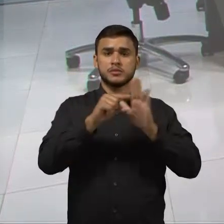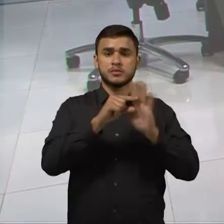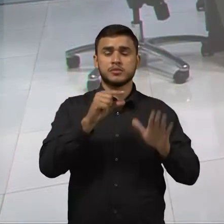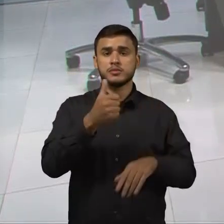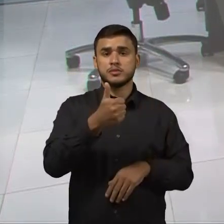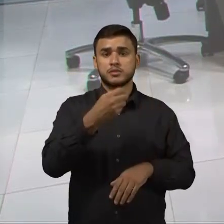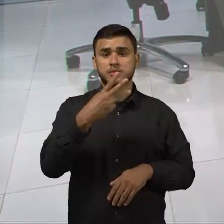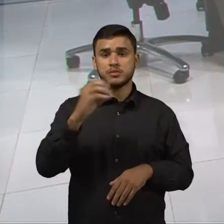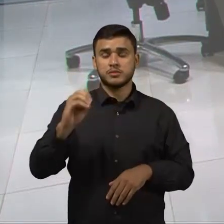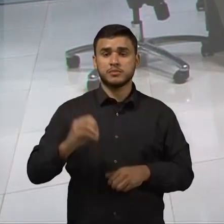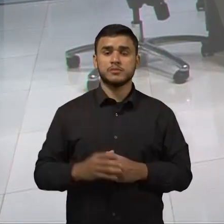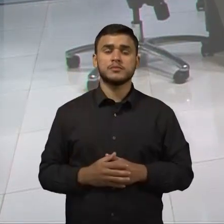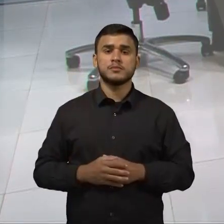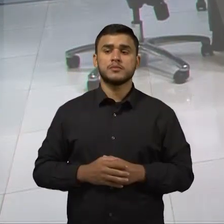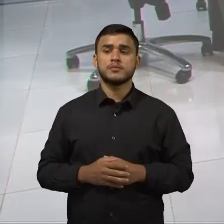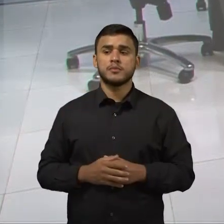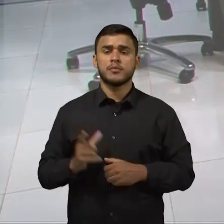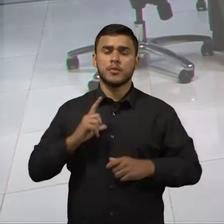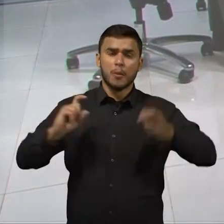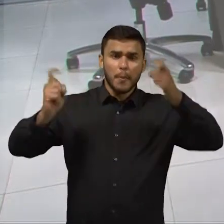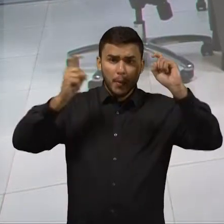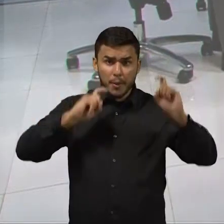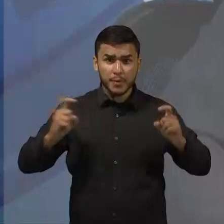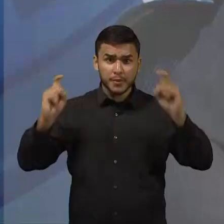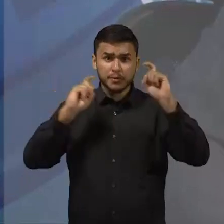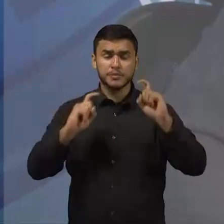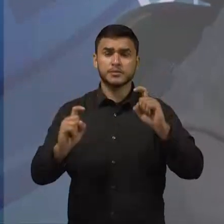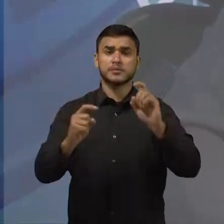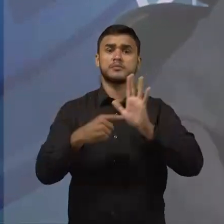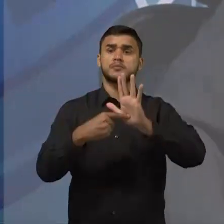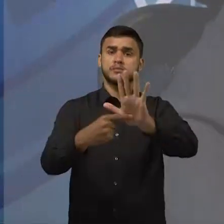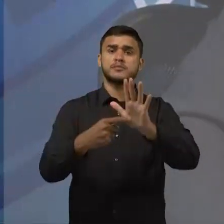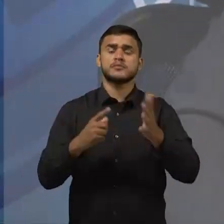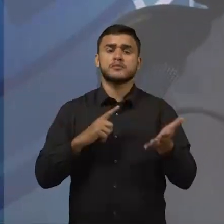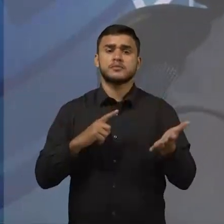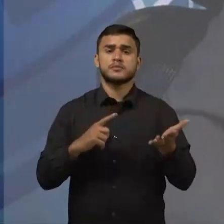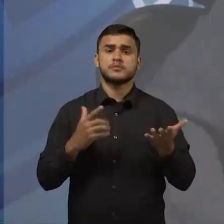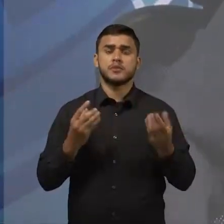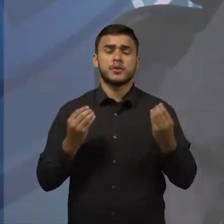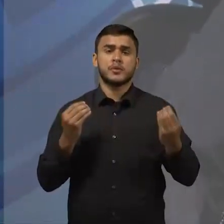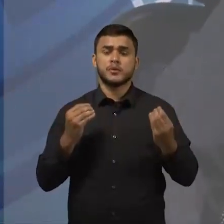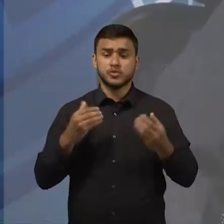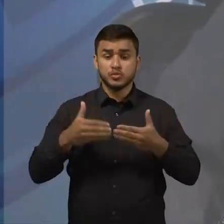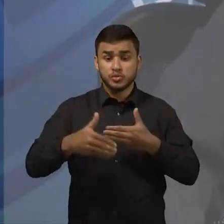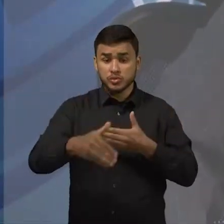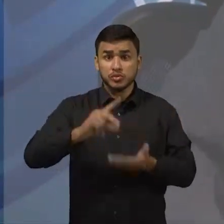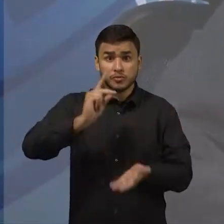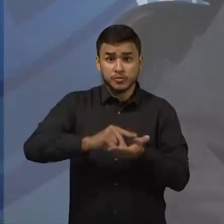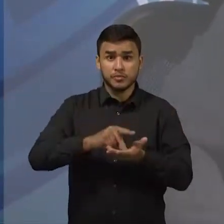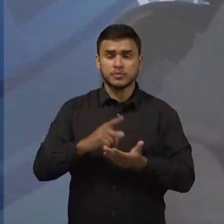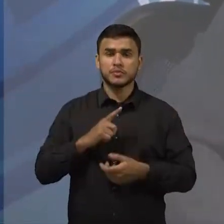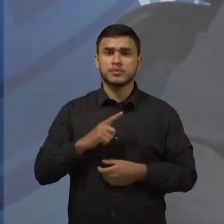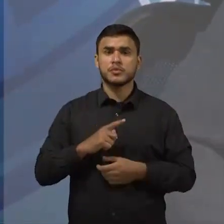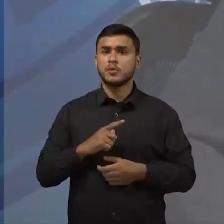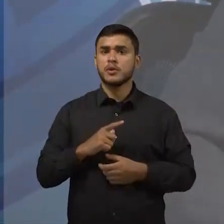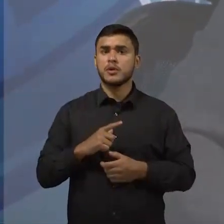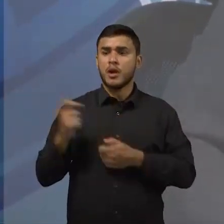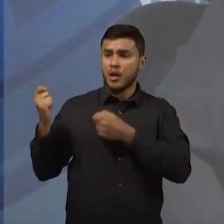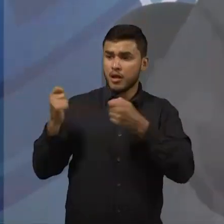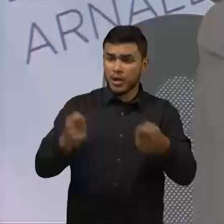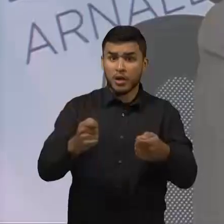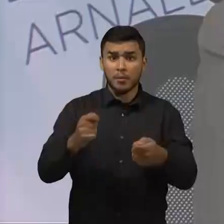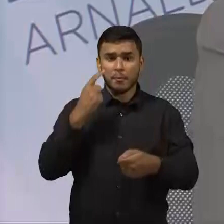Só um instantinho. É claro, as decisões definitivas de mérito proferidas em ação é que tem efeito vinculante. Cautelar não tem